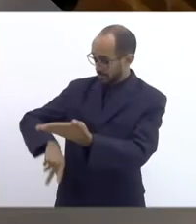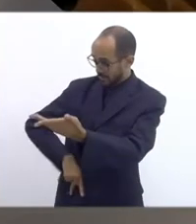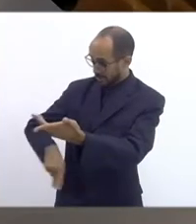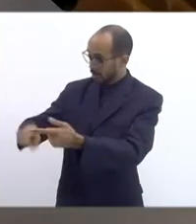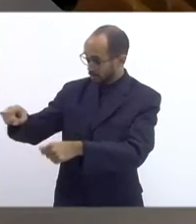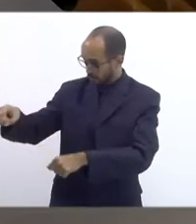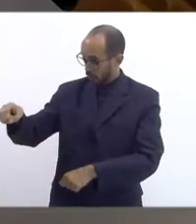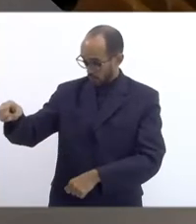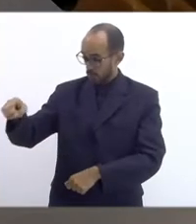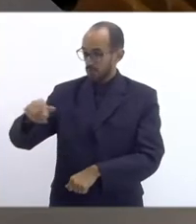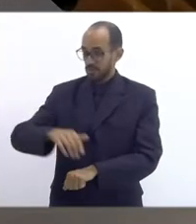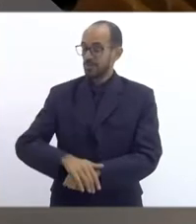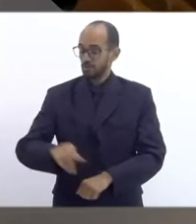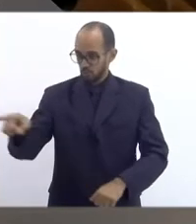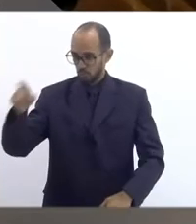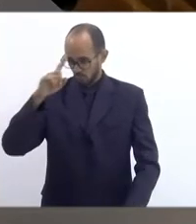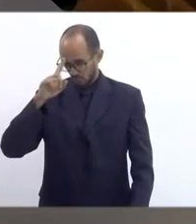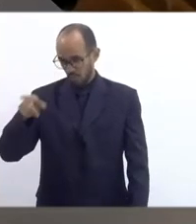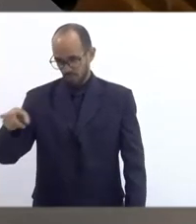por supuesto.